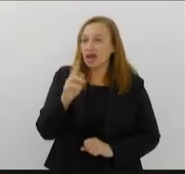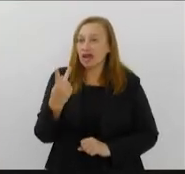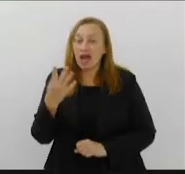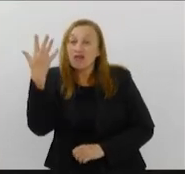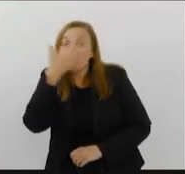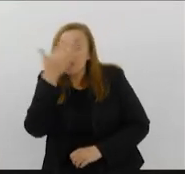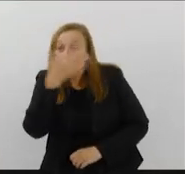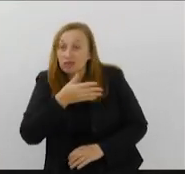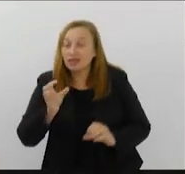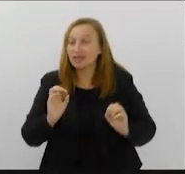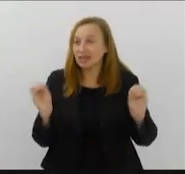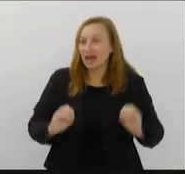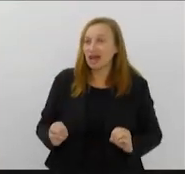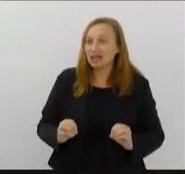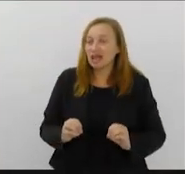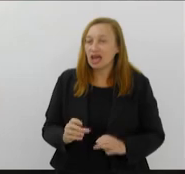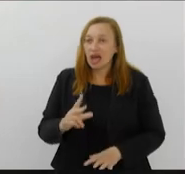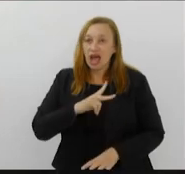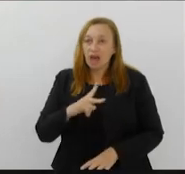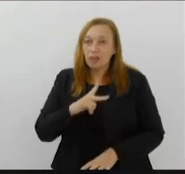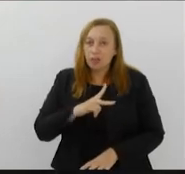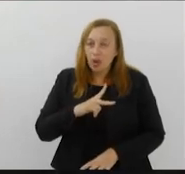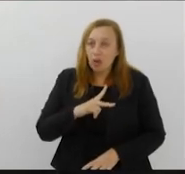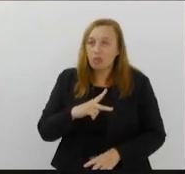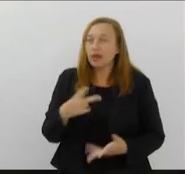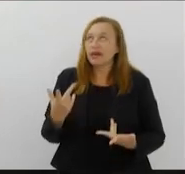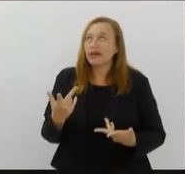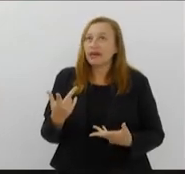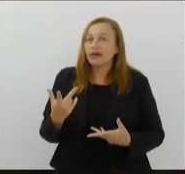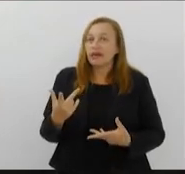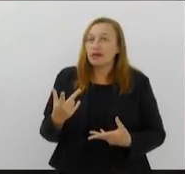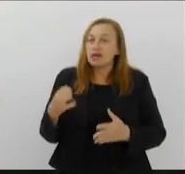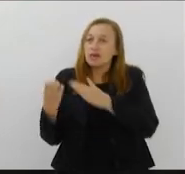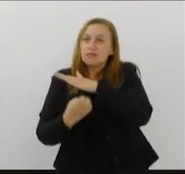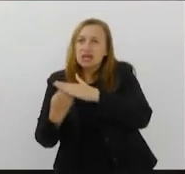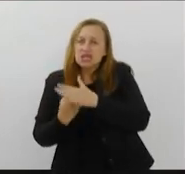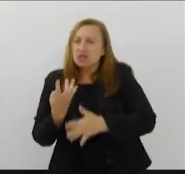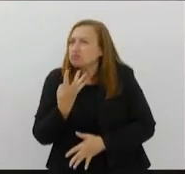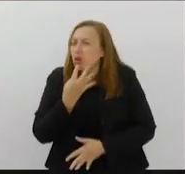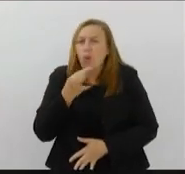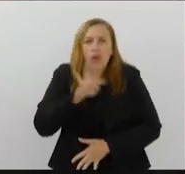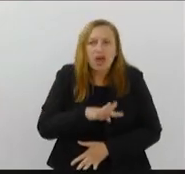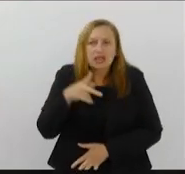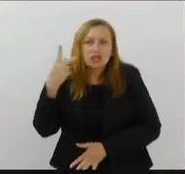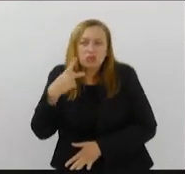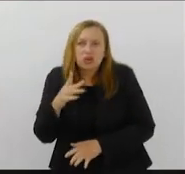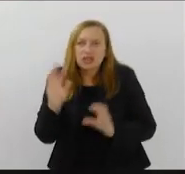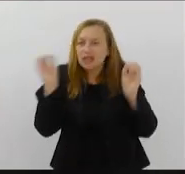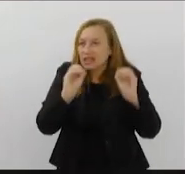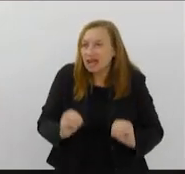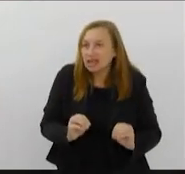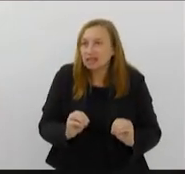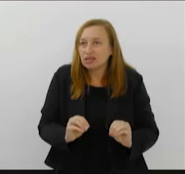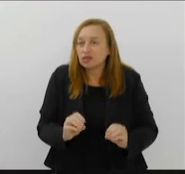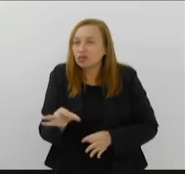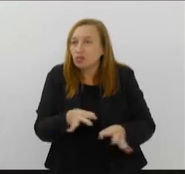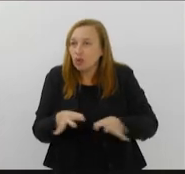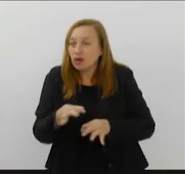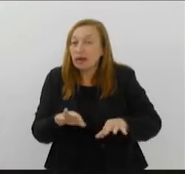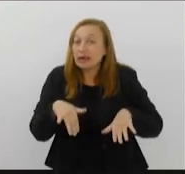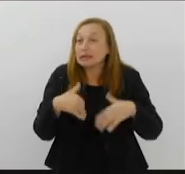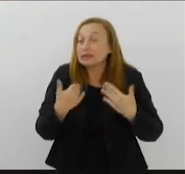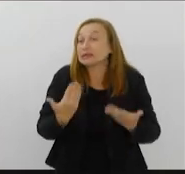nem a própria empresa está consciente em relação às políticas e os do's and don'ts, né, desse programa. Então, a